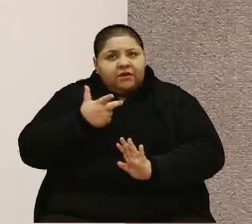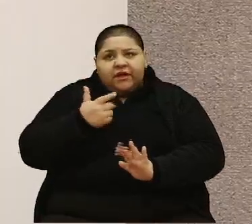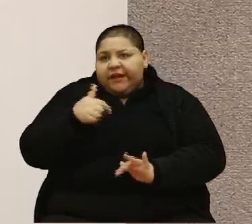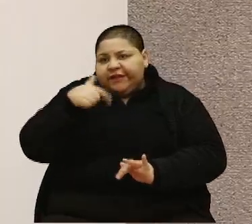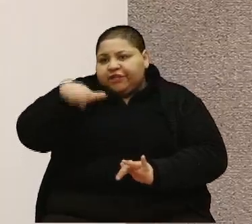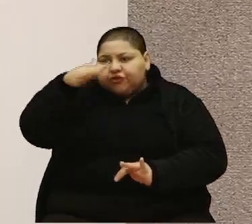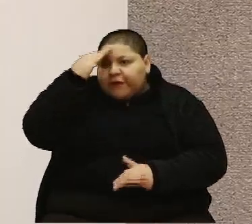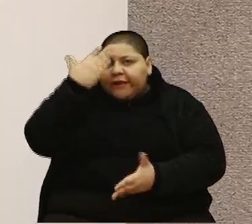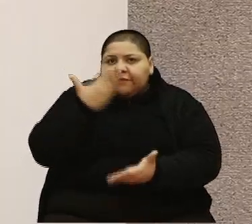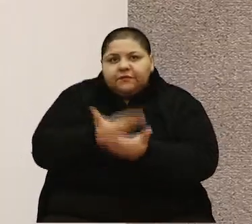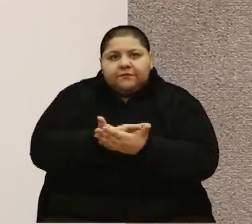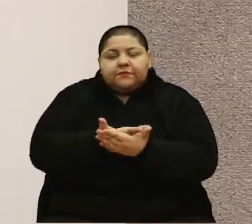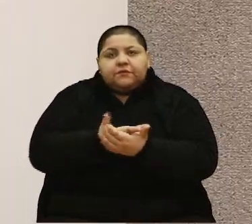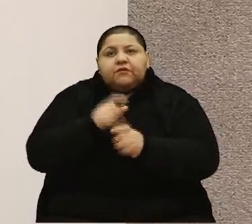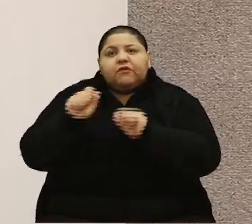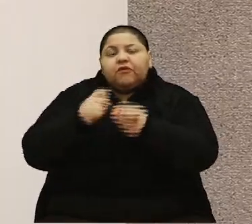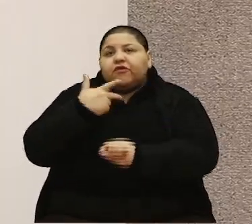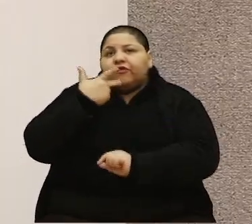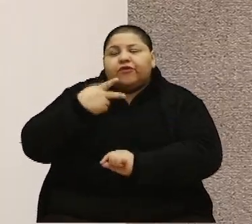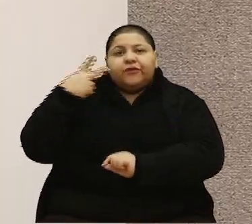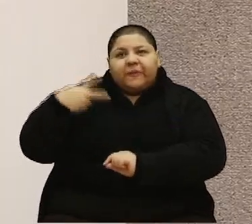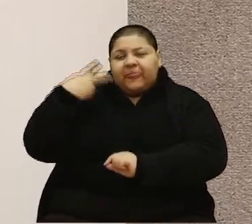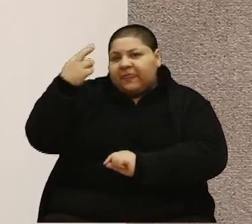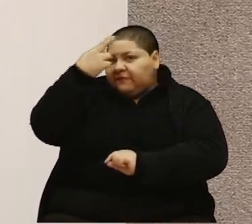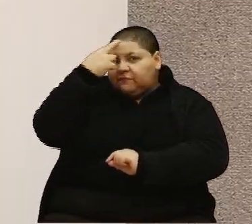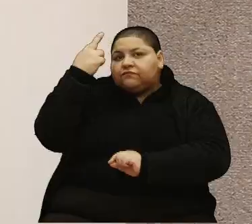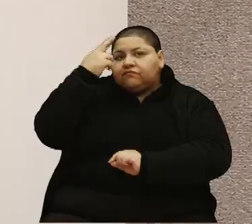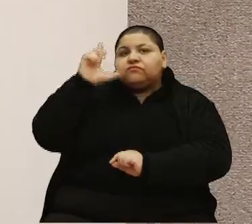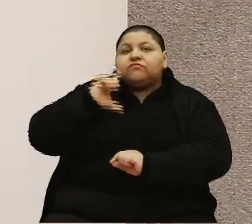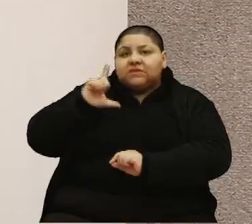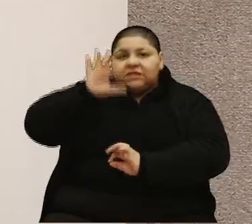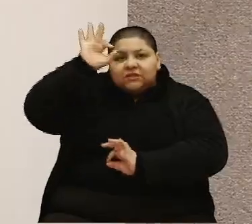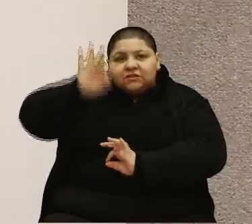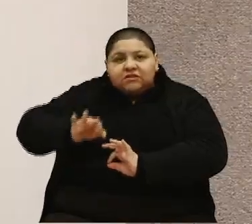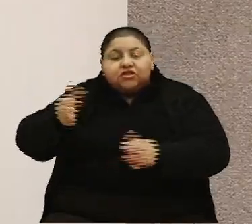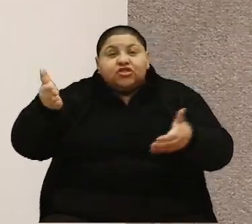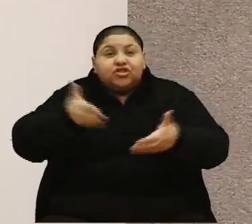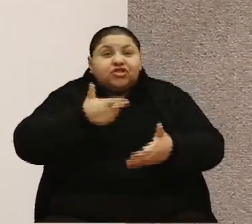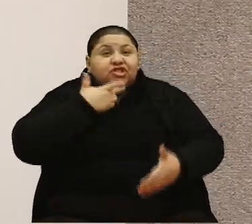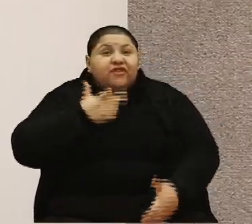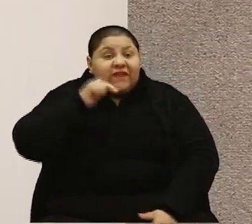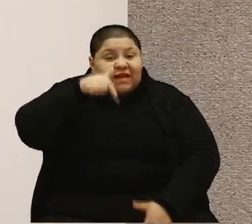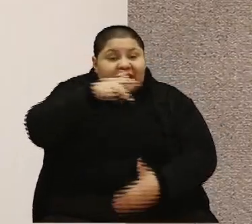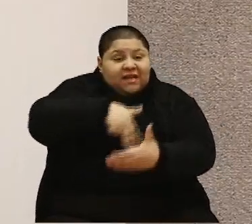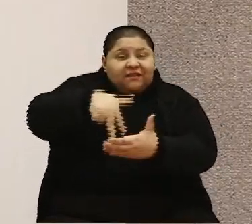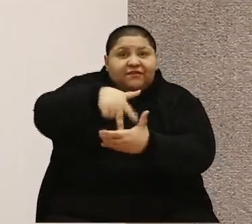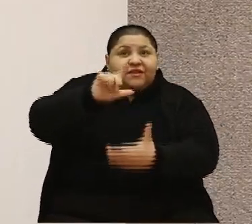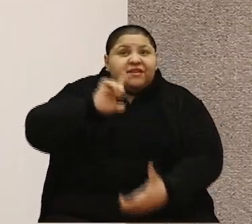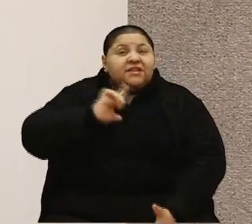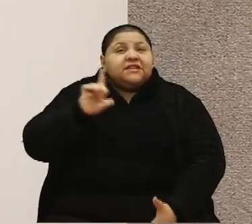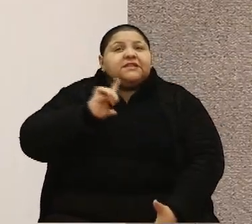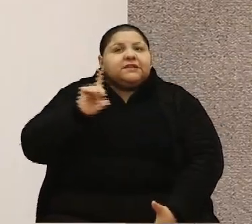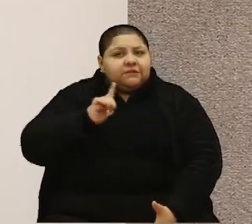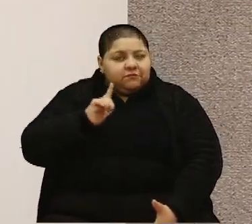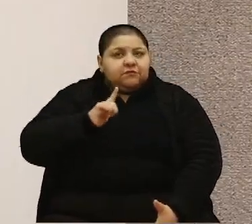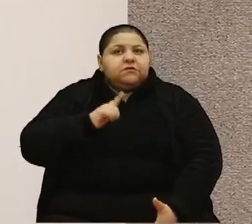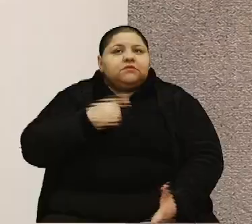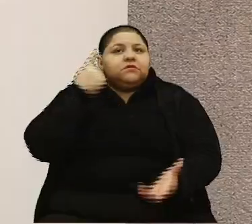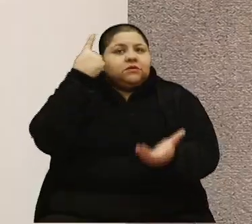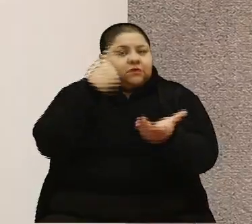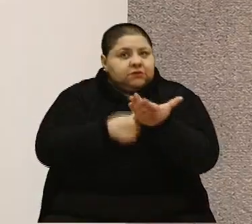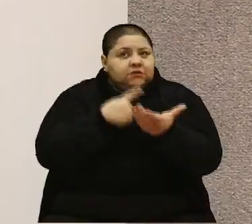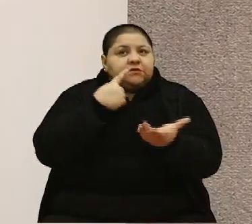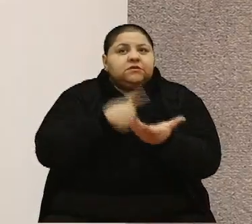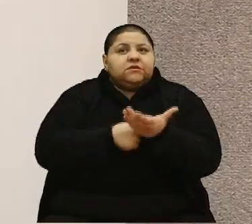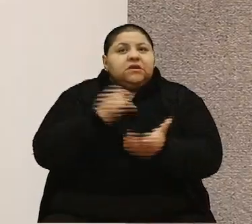acreditar nisso. E aí o que foi dito pelo vereador Rafael tem propriedade. Eu já trouxe, inclusive, essa tribuna que existe um impacto, sim, do fator